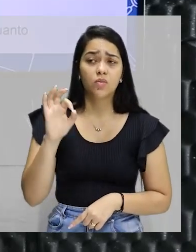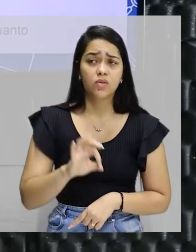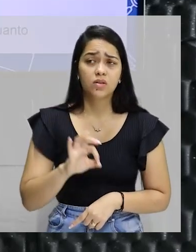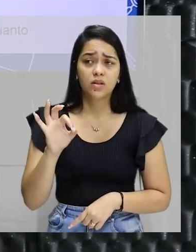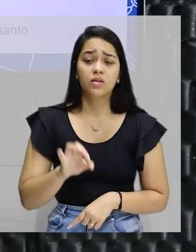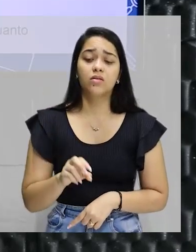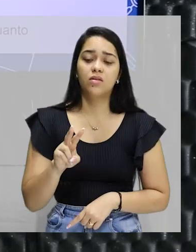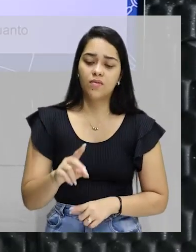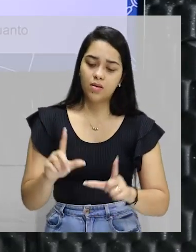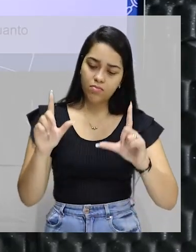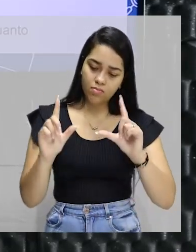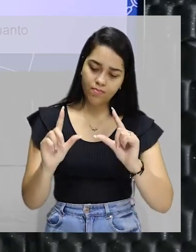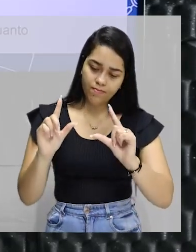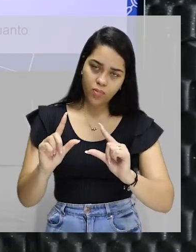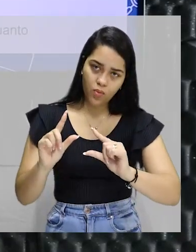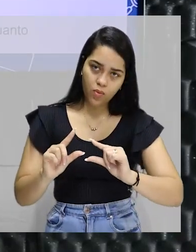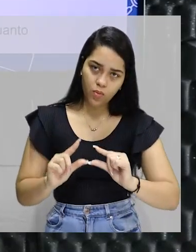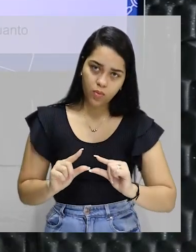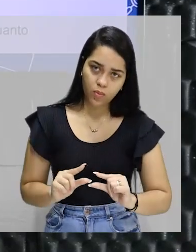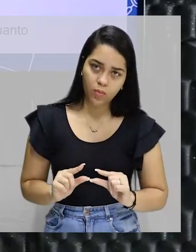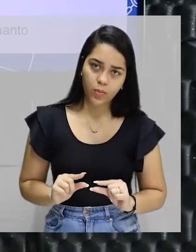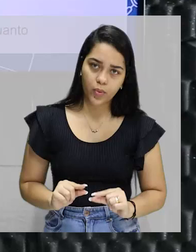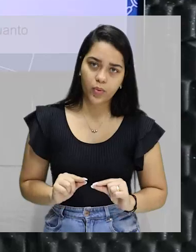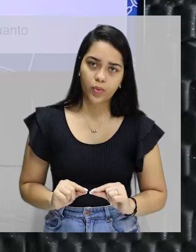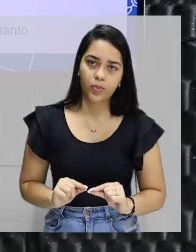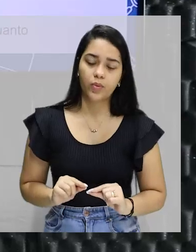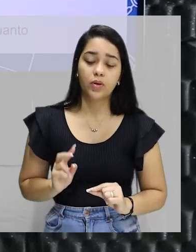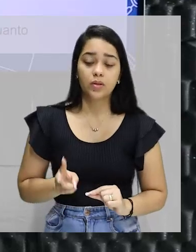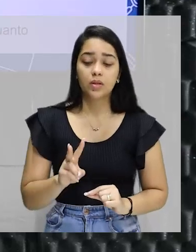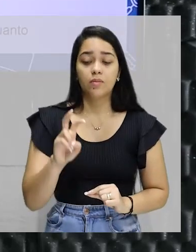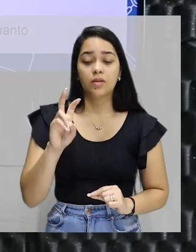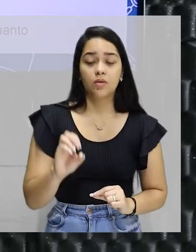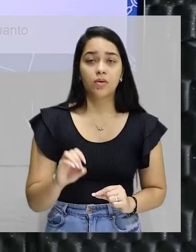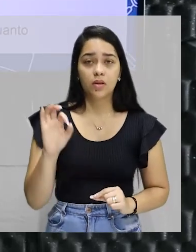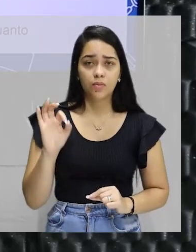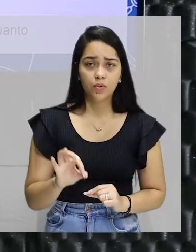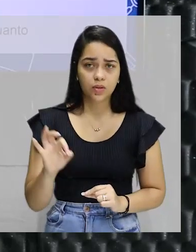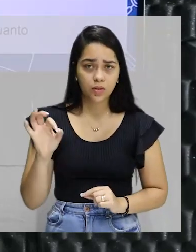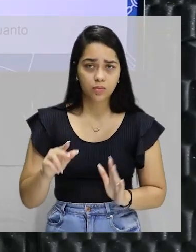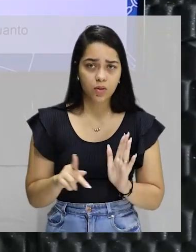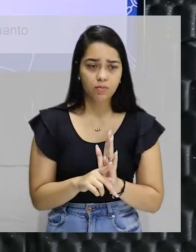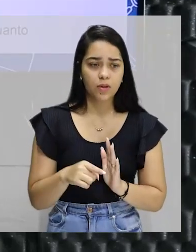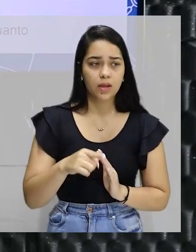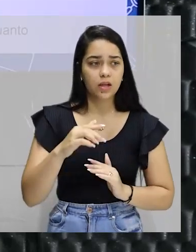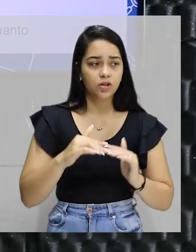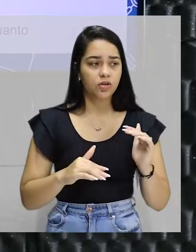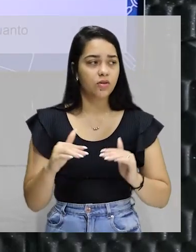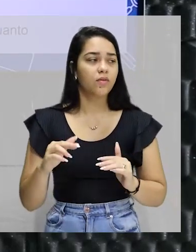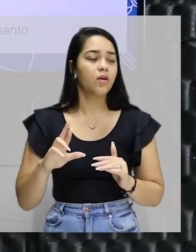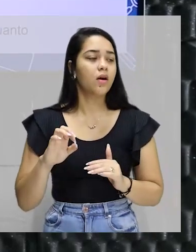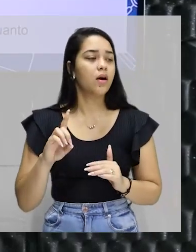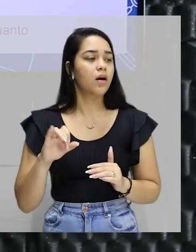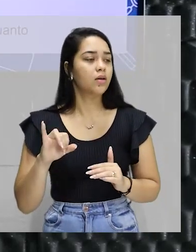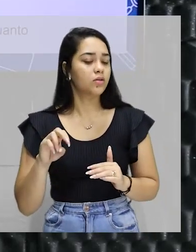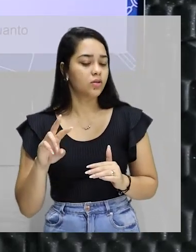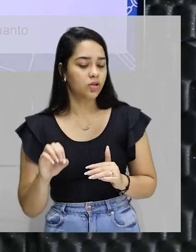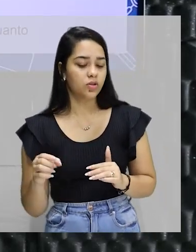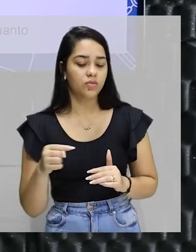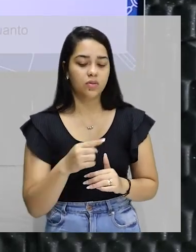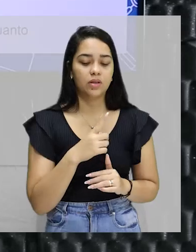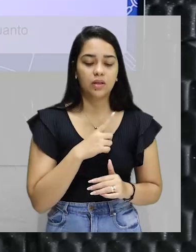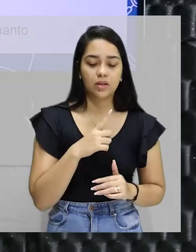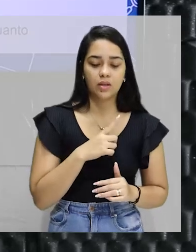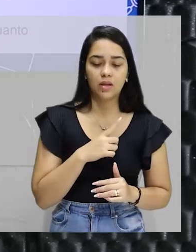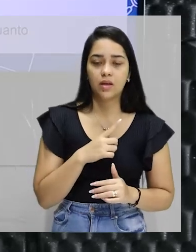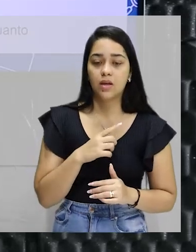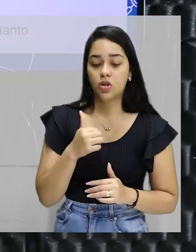e assim nós vamos eliminando sempre 50% daquele nível radioativo, nesse caso a